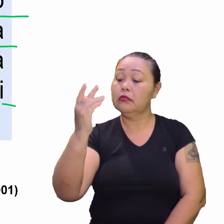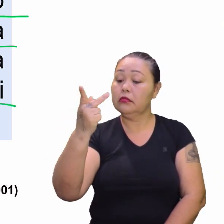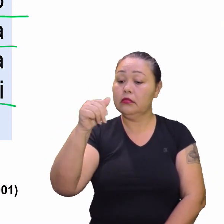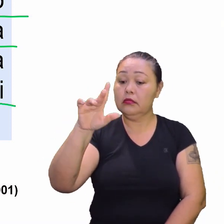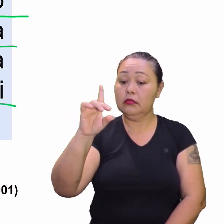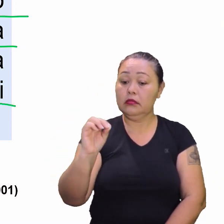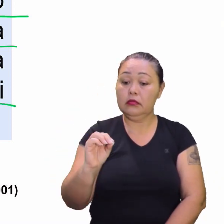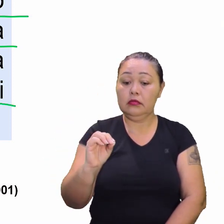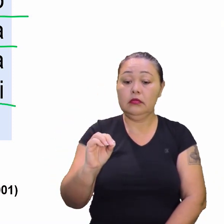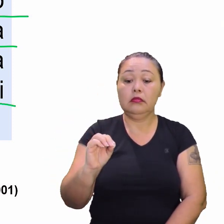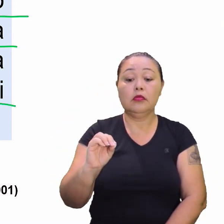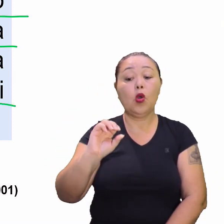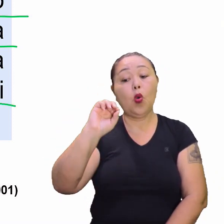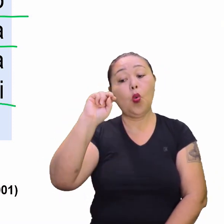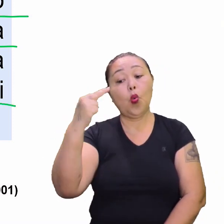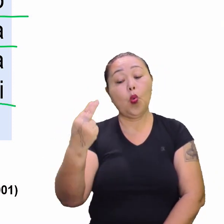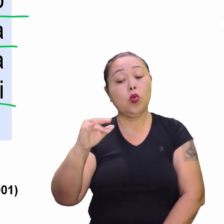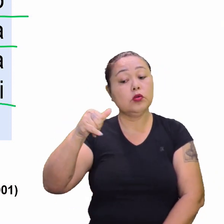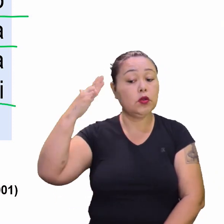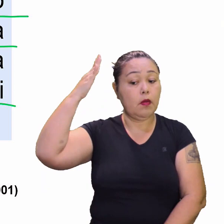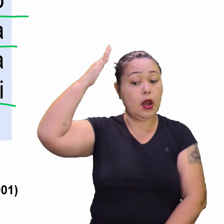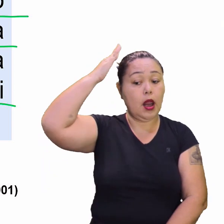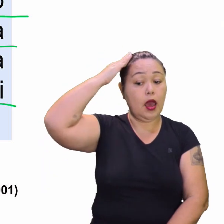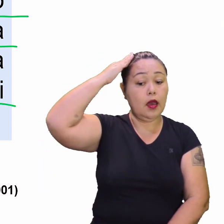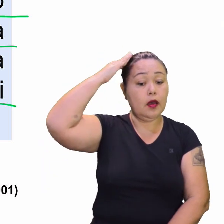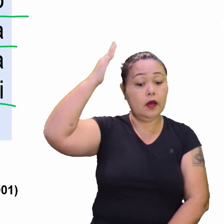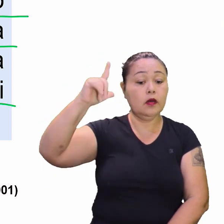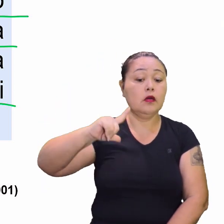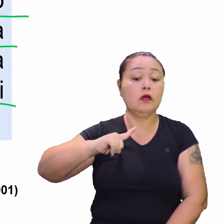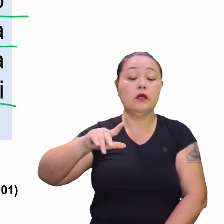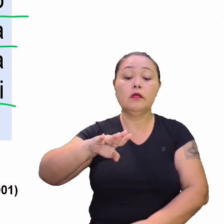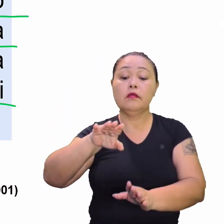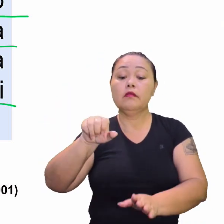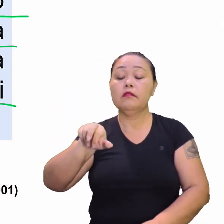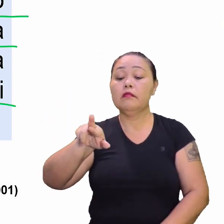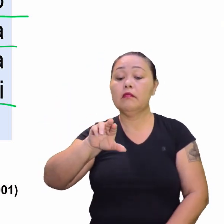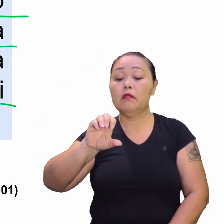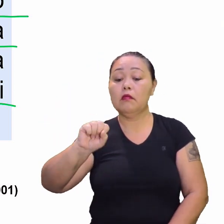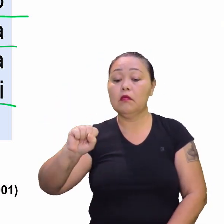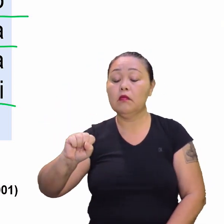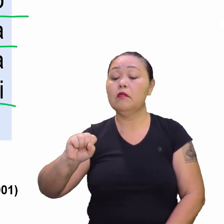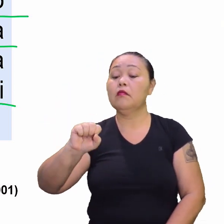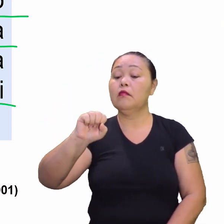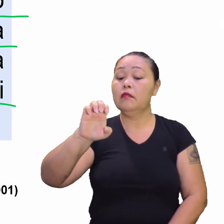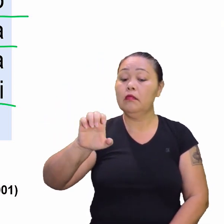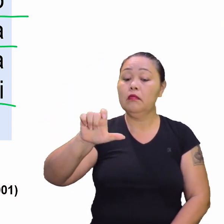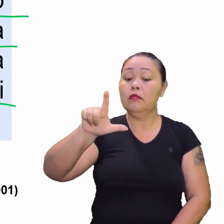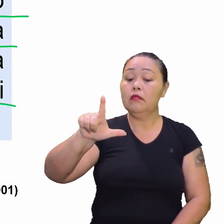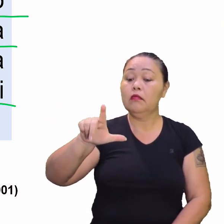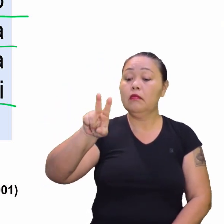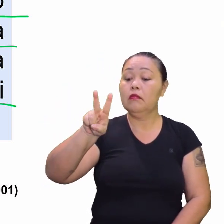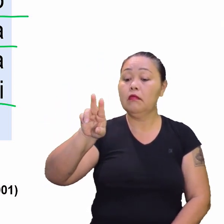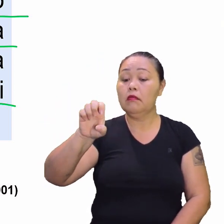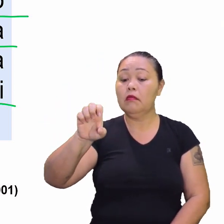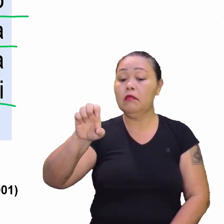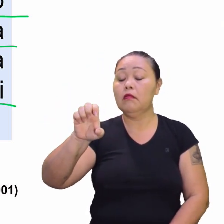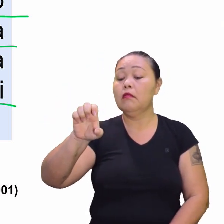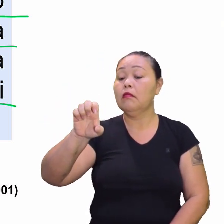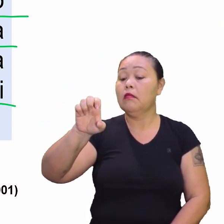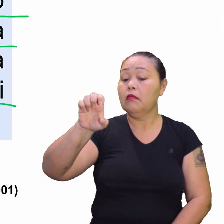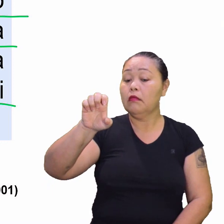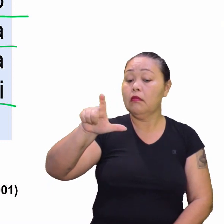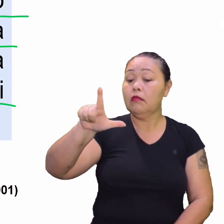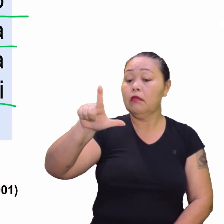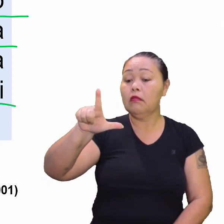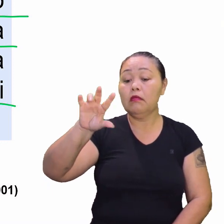do Rio Machado ou Ji-Paraná e a bacia do Rio Roosevelt, que inclusive é tema da